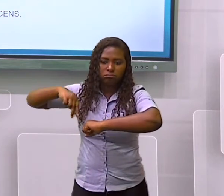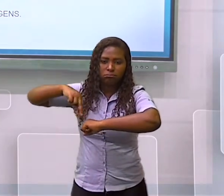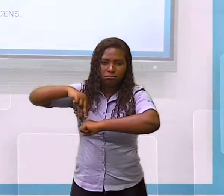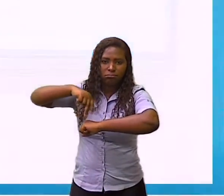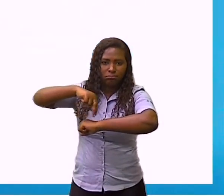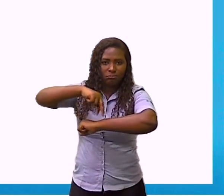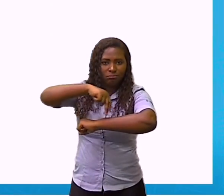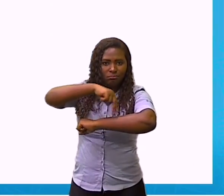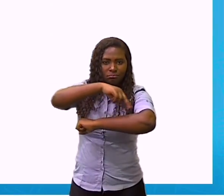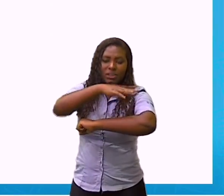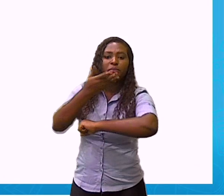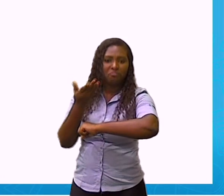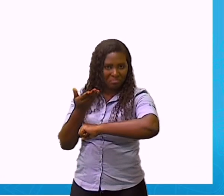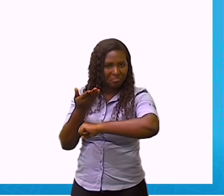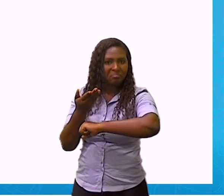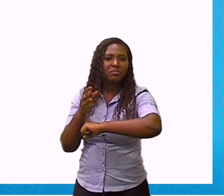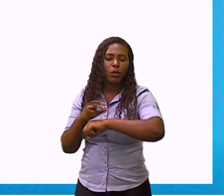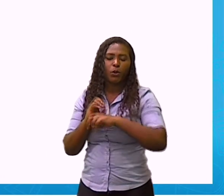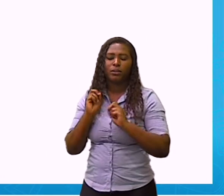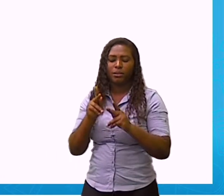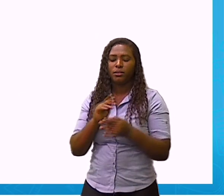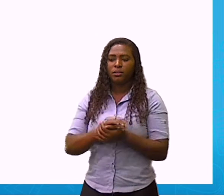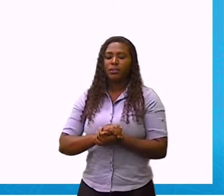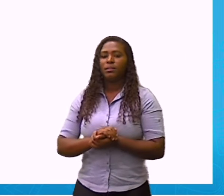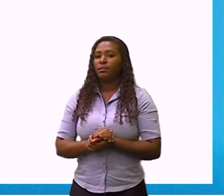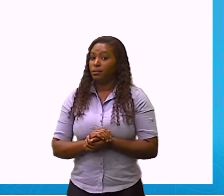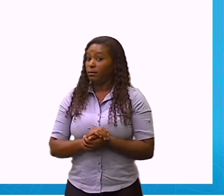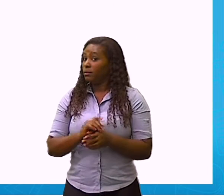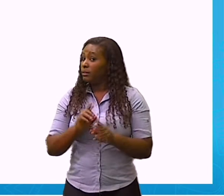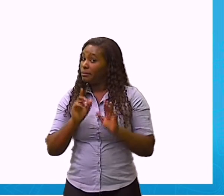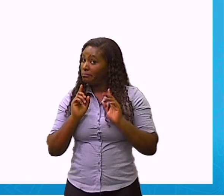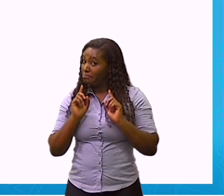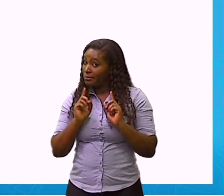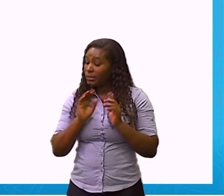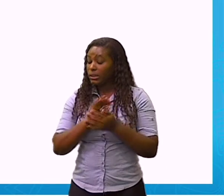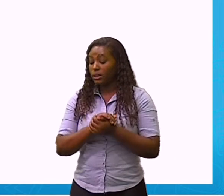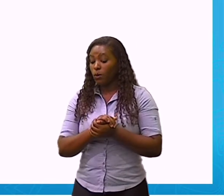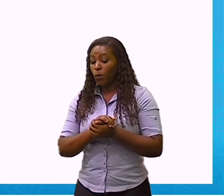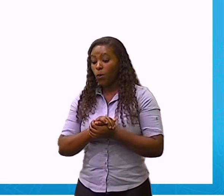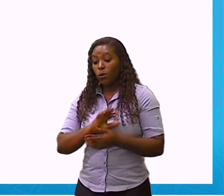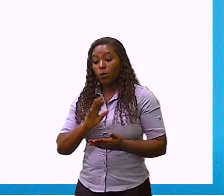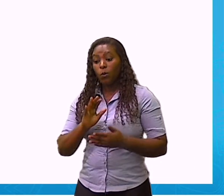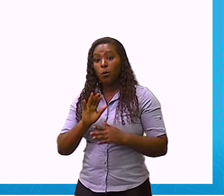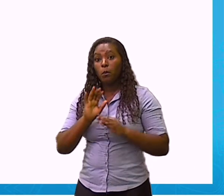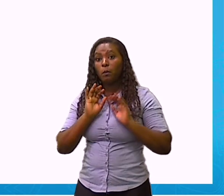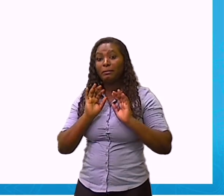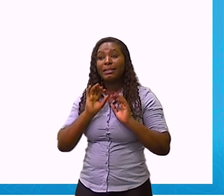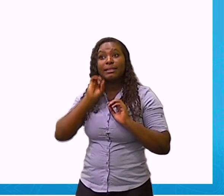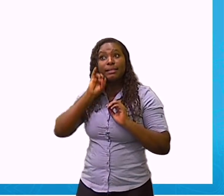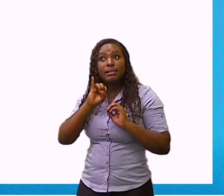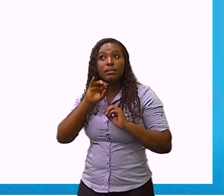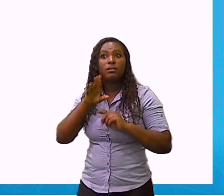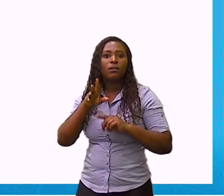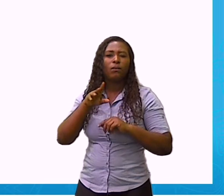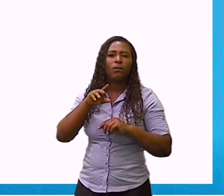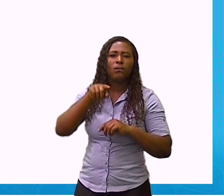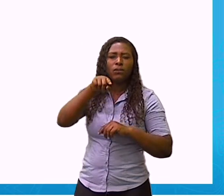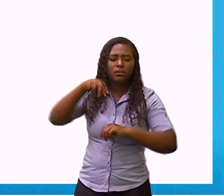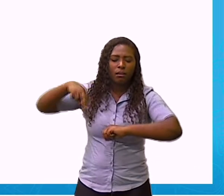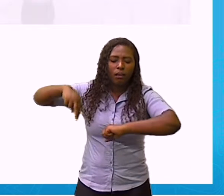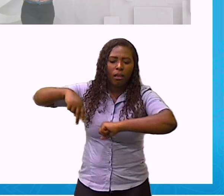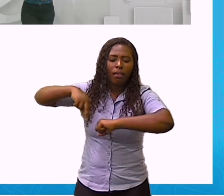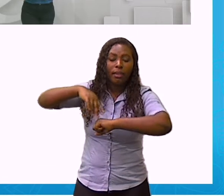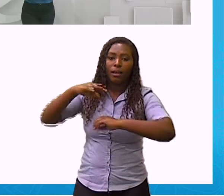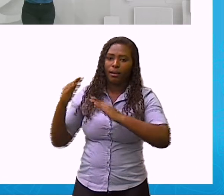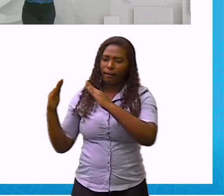Então, preste atenção em todo o ambiente que o cerca. Quando você sai da